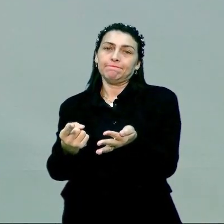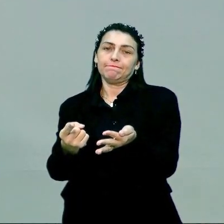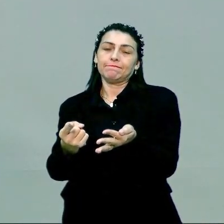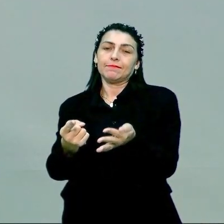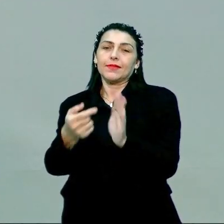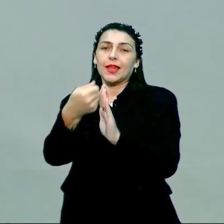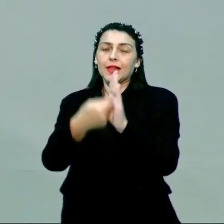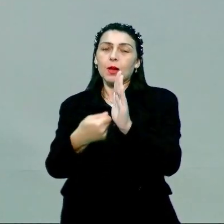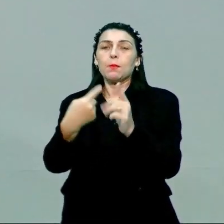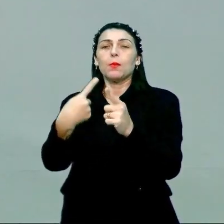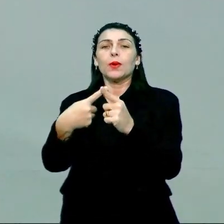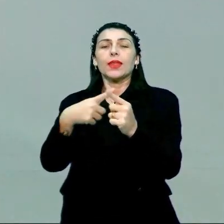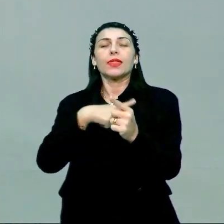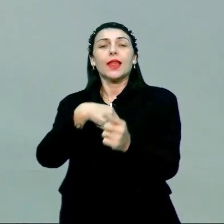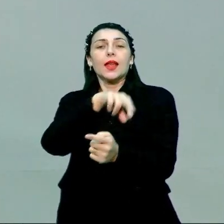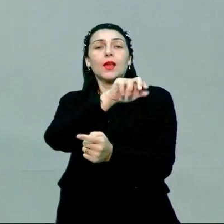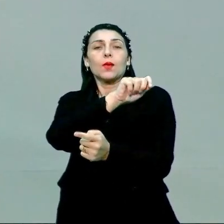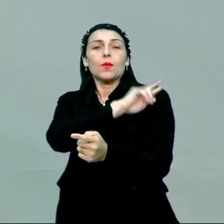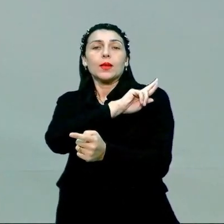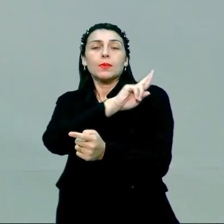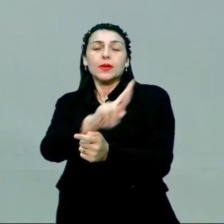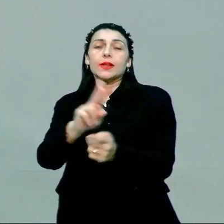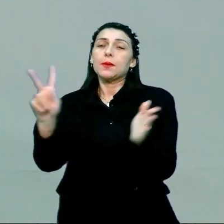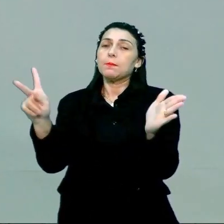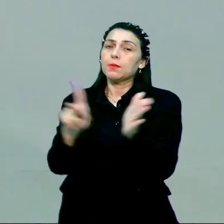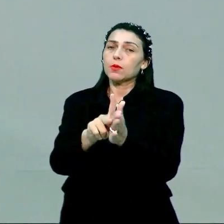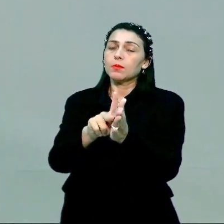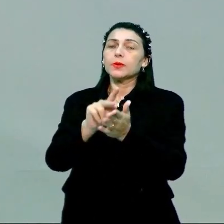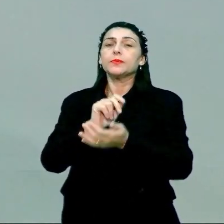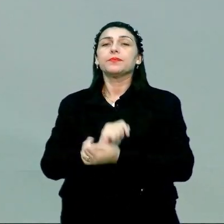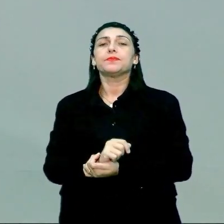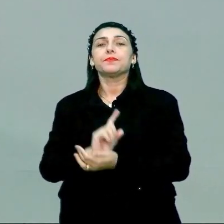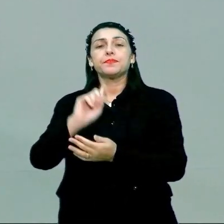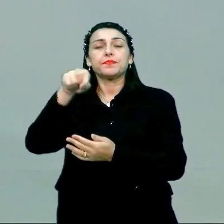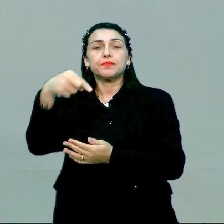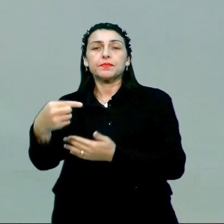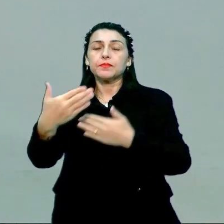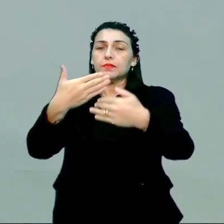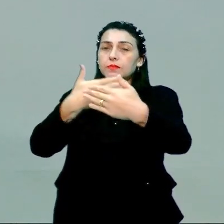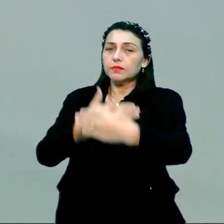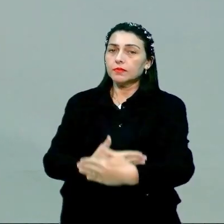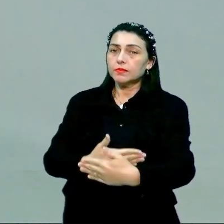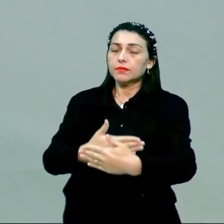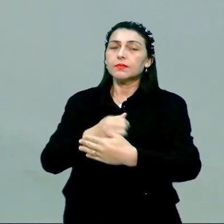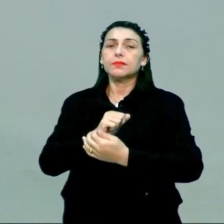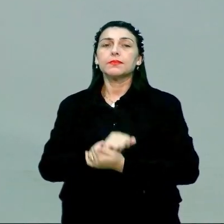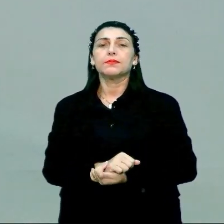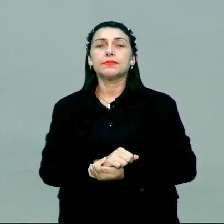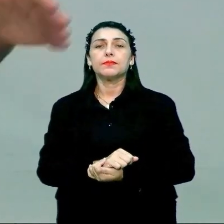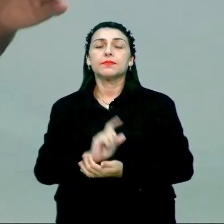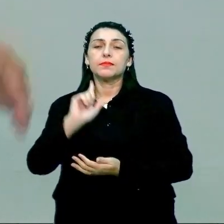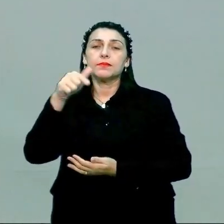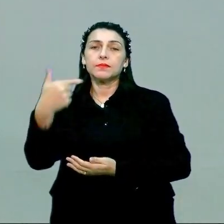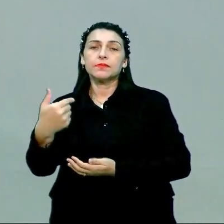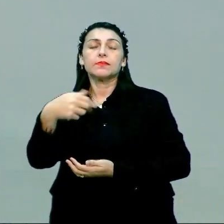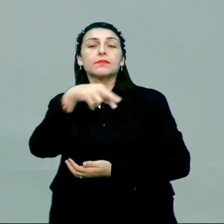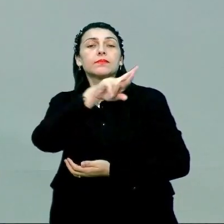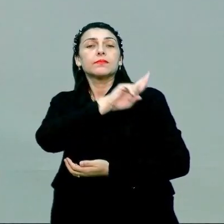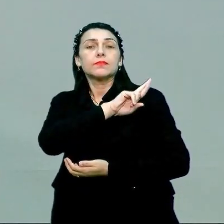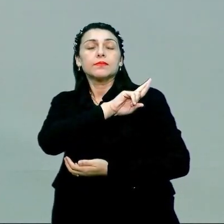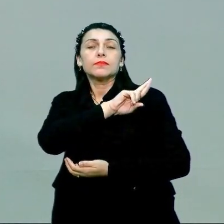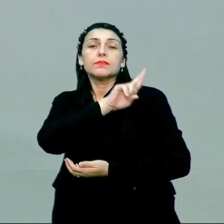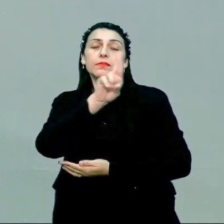uma competência específica para ela. O restante da prova, as outras